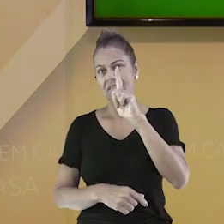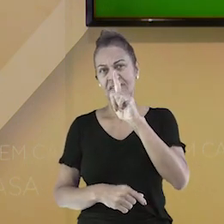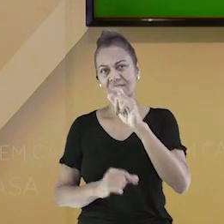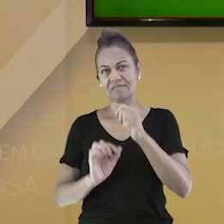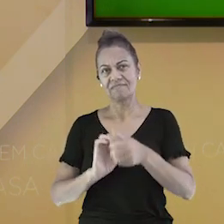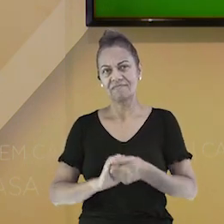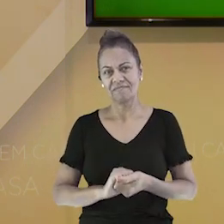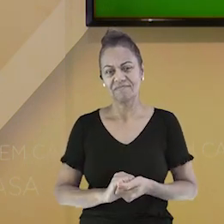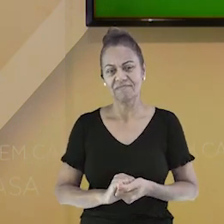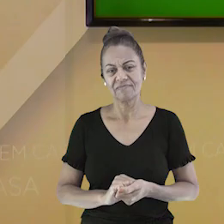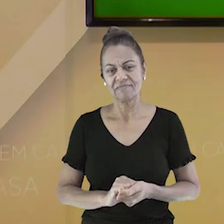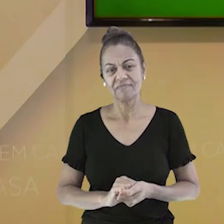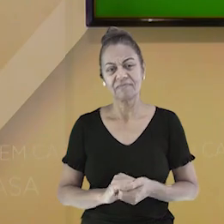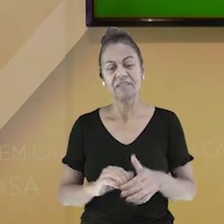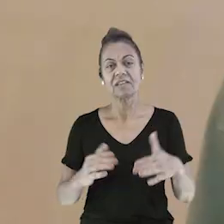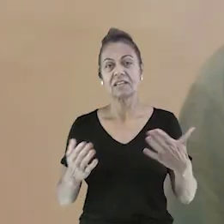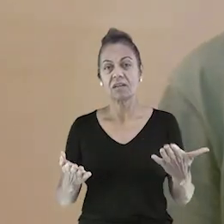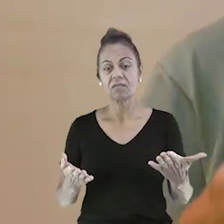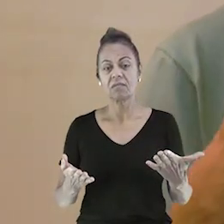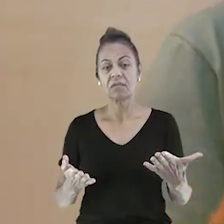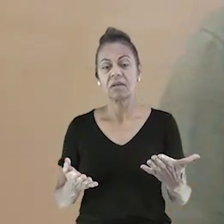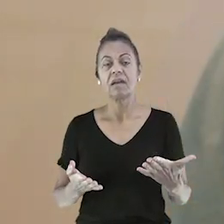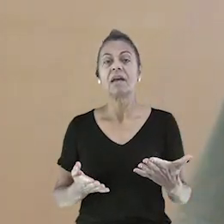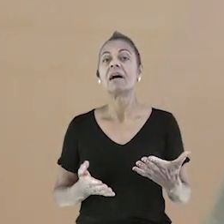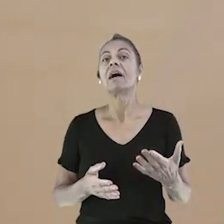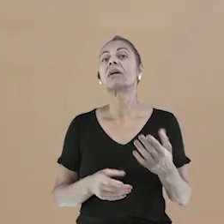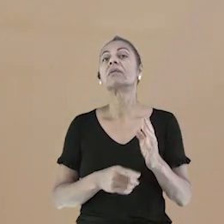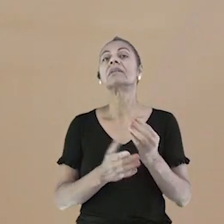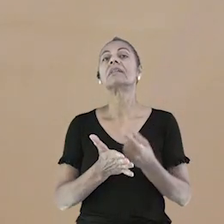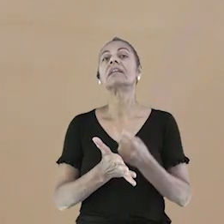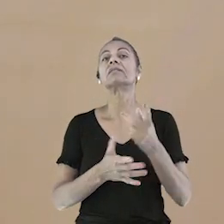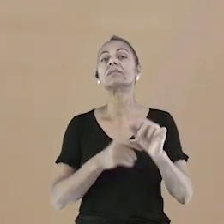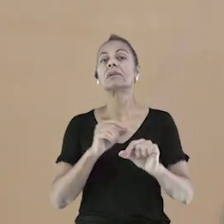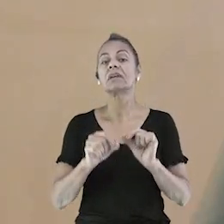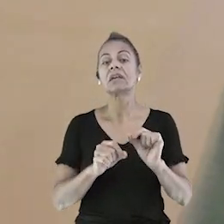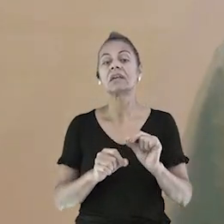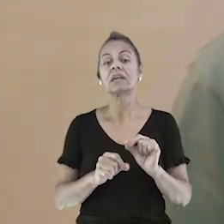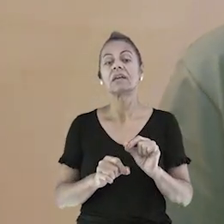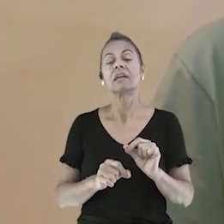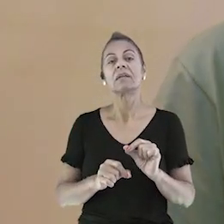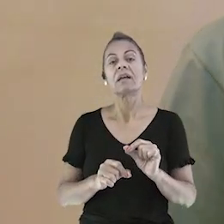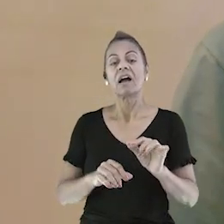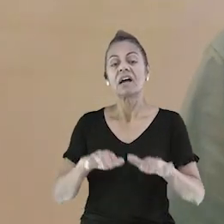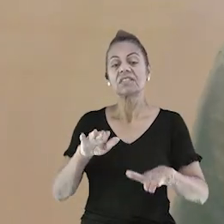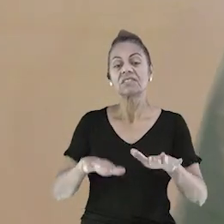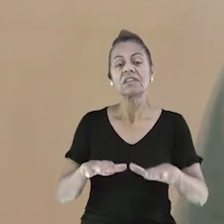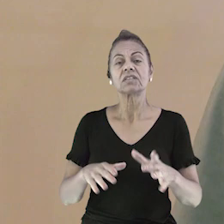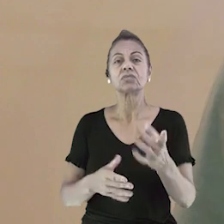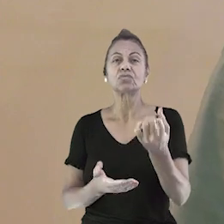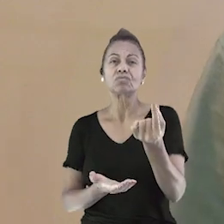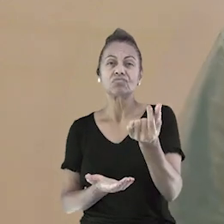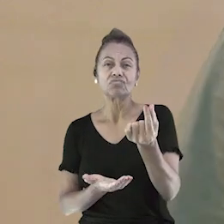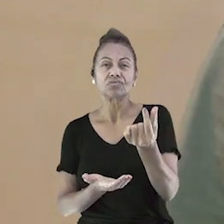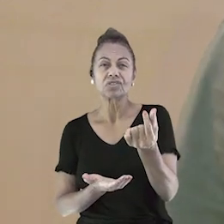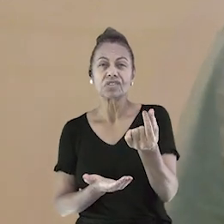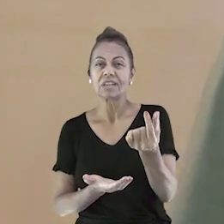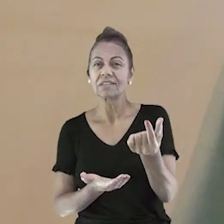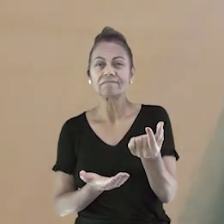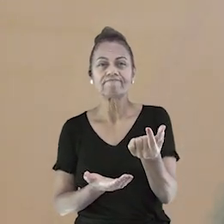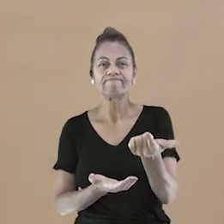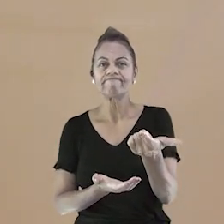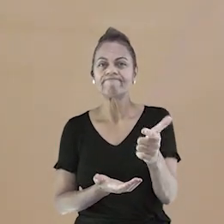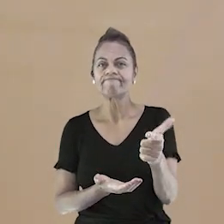fato que ele acaba tendo que encarar. Isso faz com que qualquer oportunidade tenda a parecer vantajosa, ainda que o